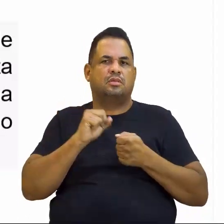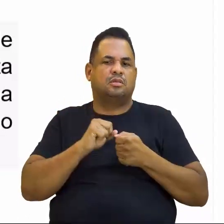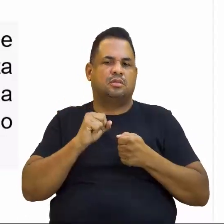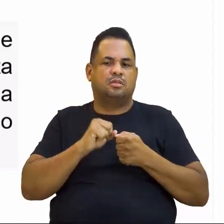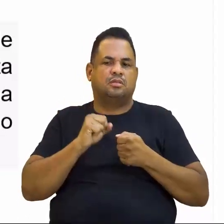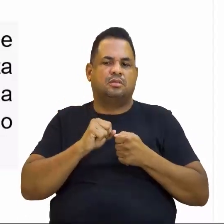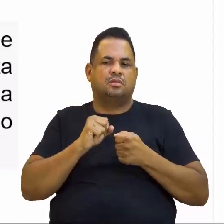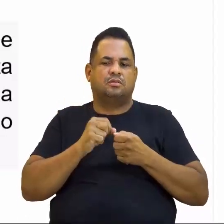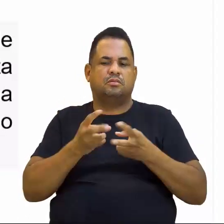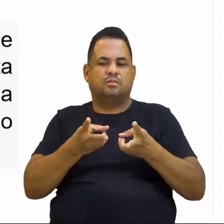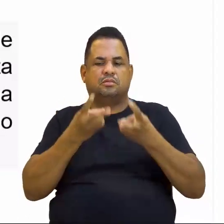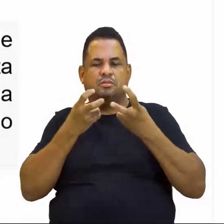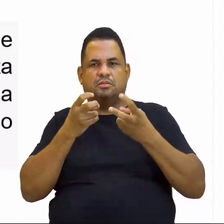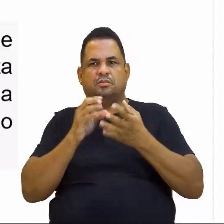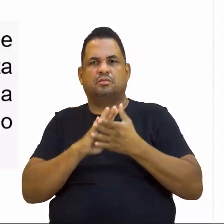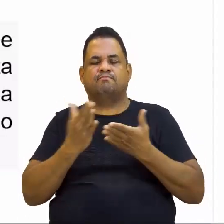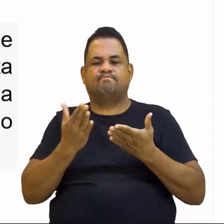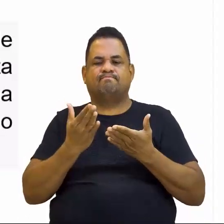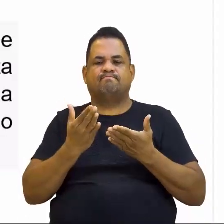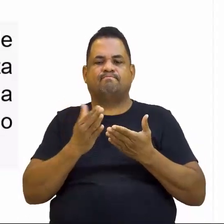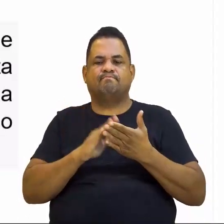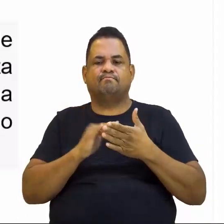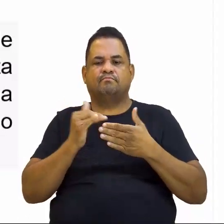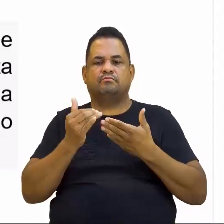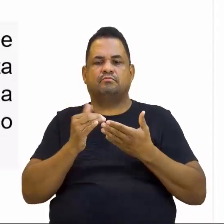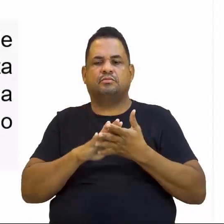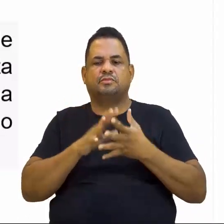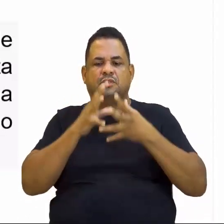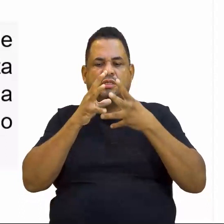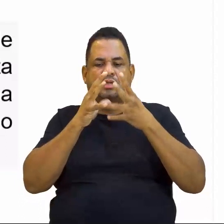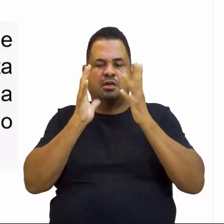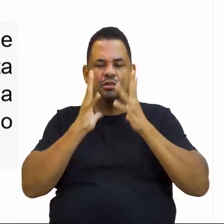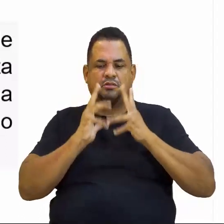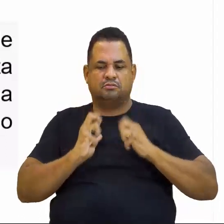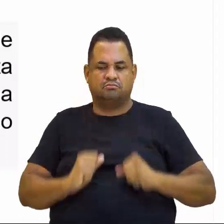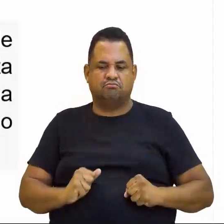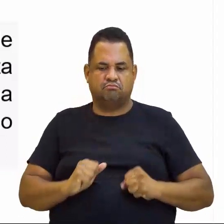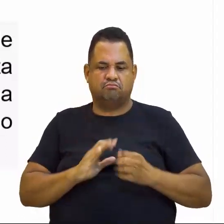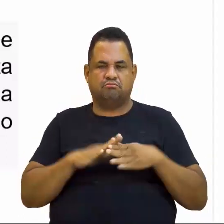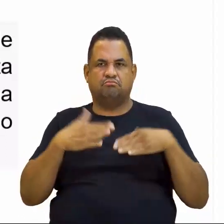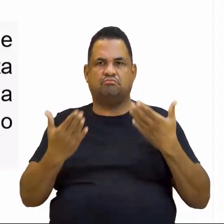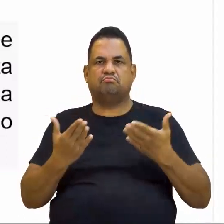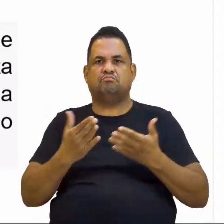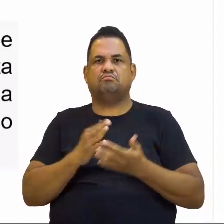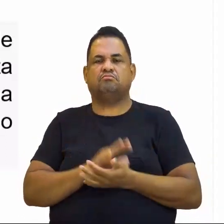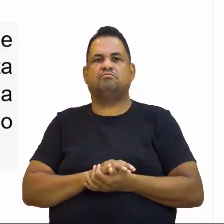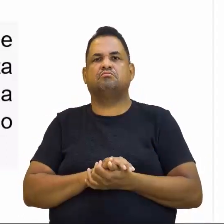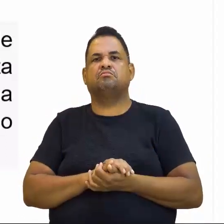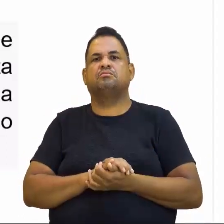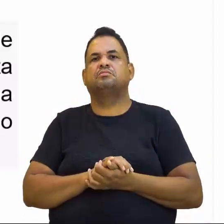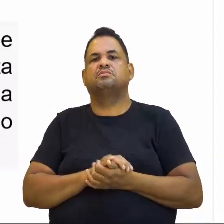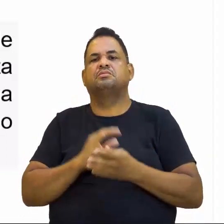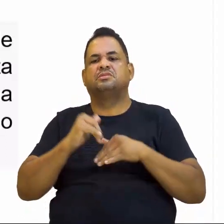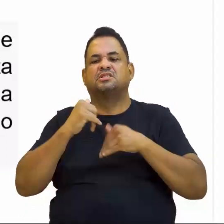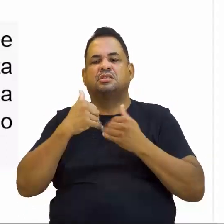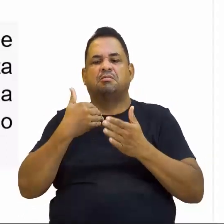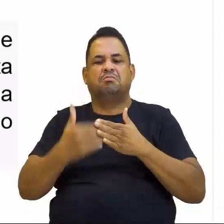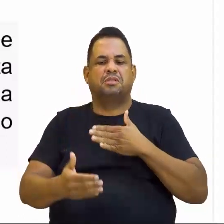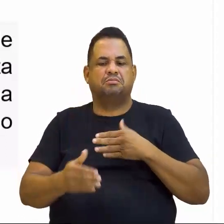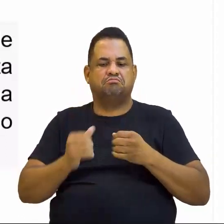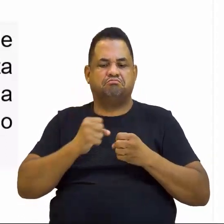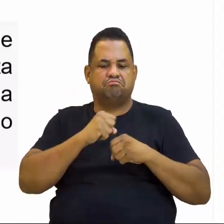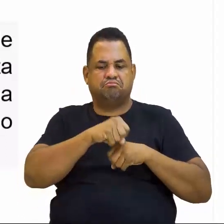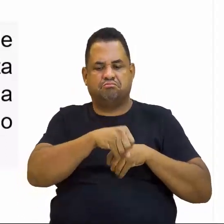a obtenção, a gente acaba fazendo lavagens no cloreto e esses outros sais acabam se perdendo